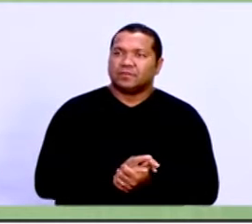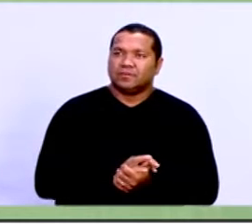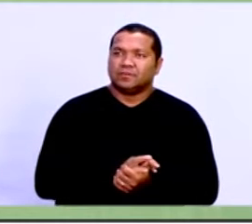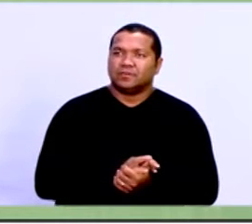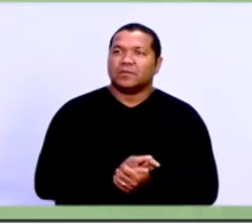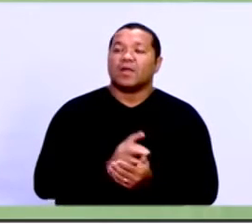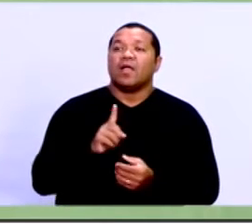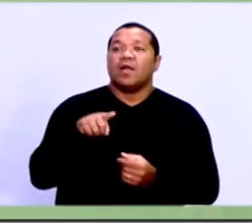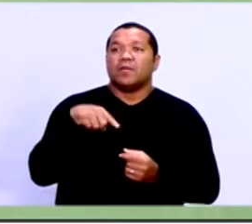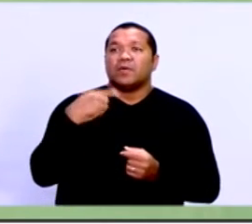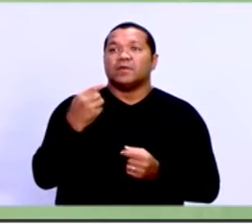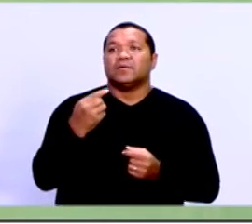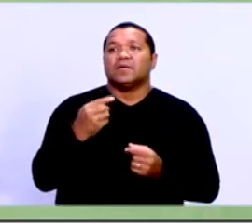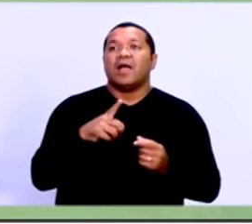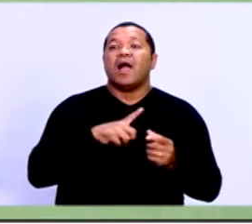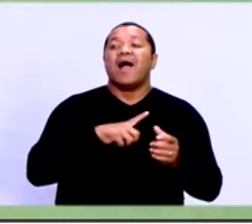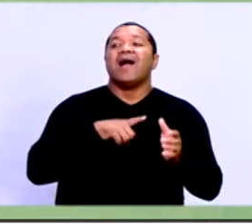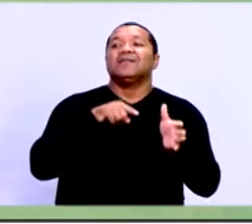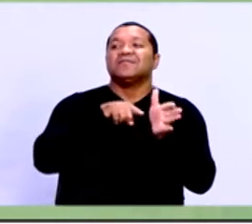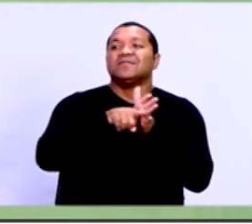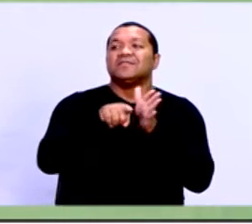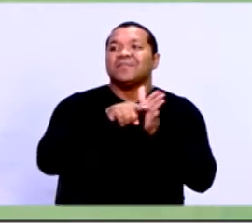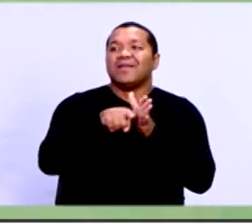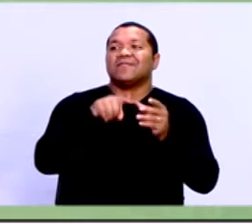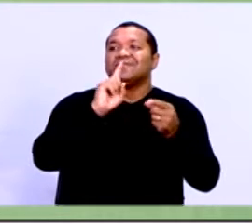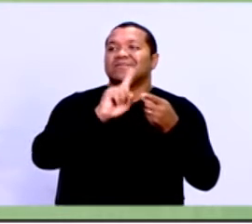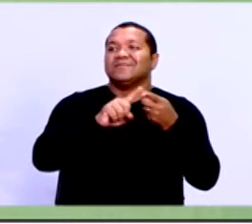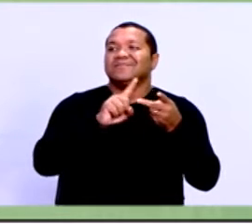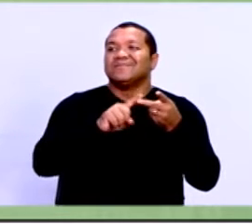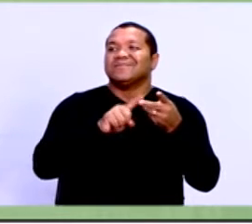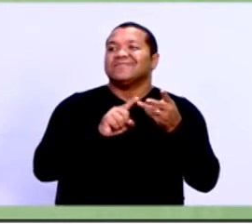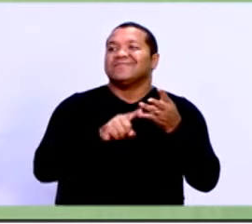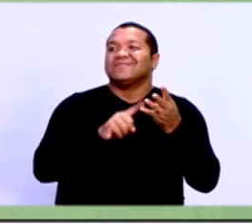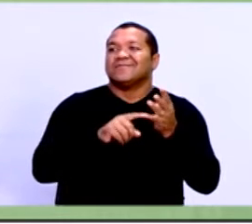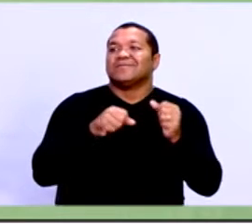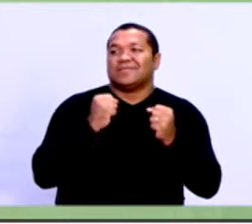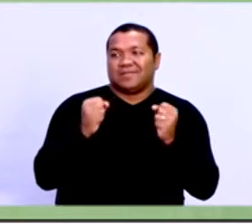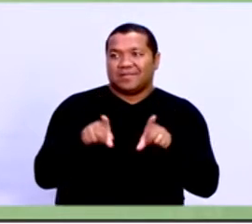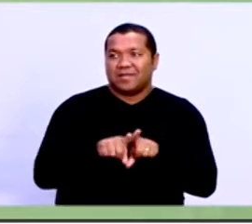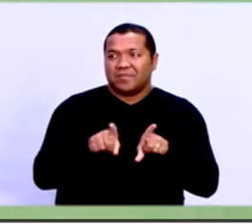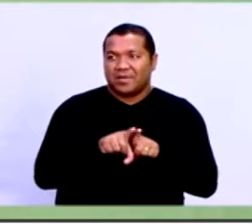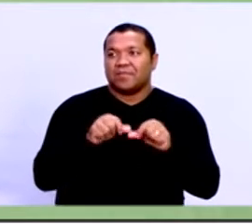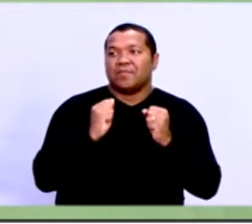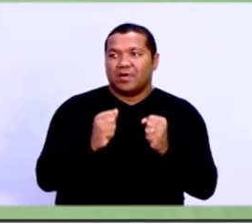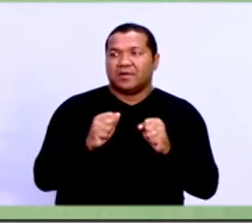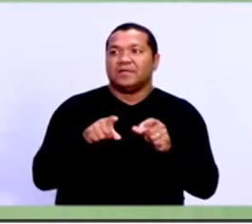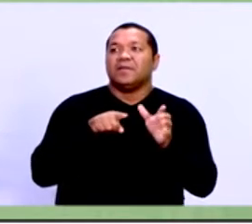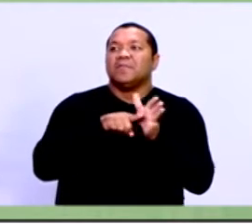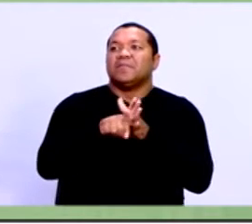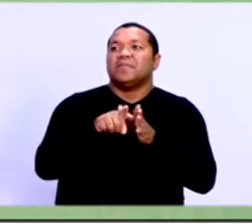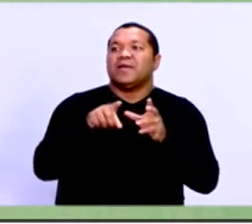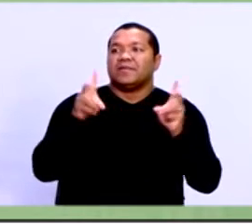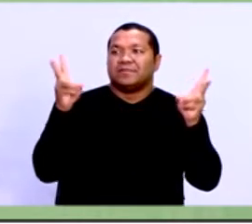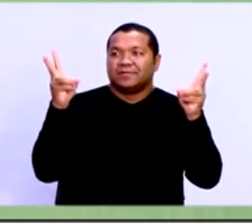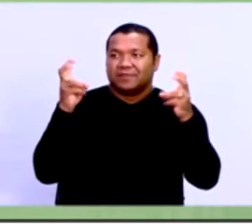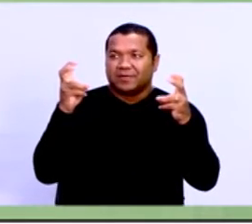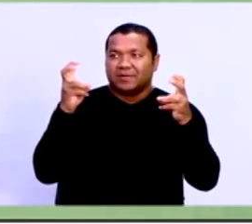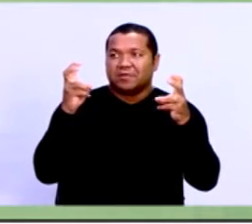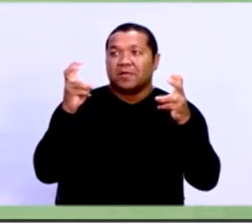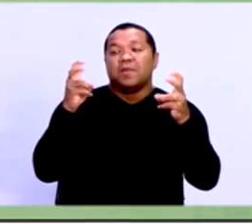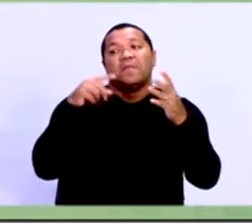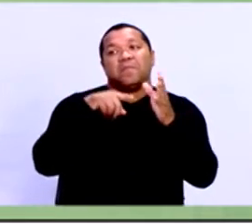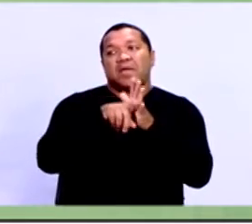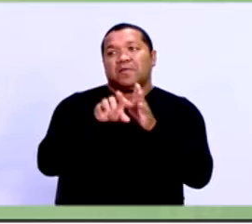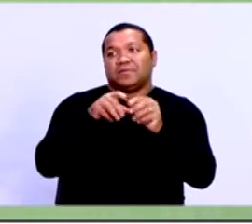próximo é o questionário ele também pode ter é perguntas fechadas têm perguntas